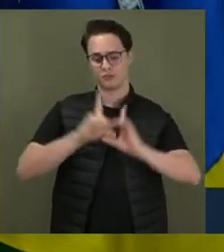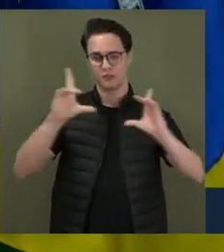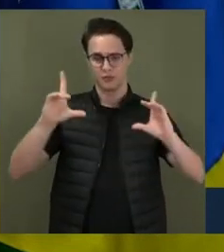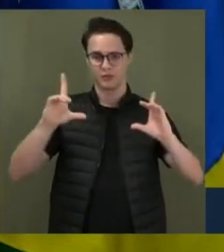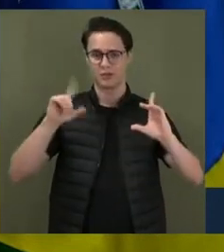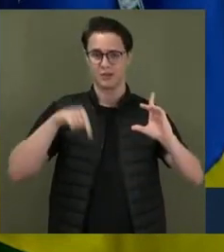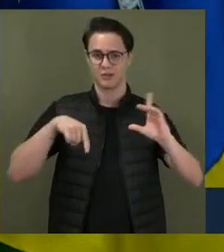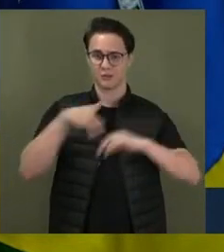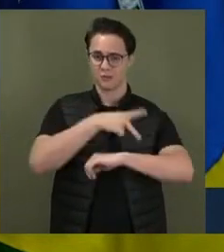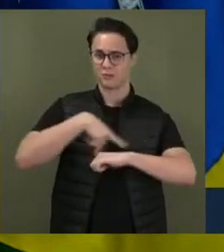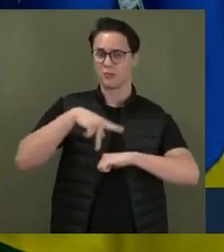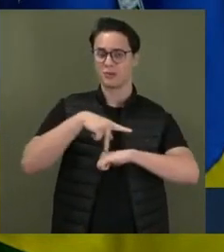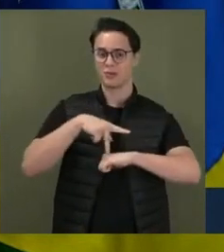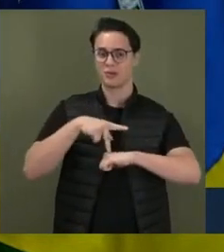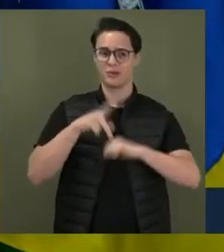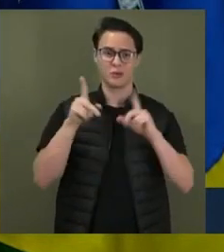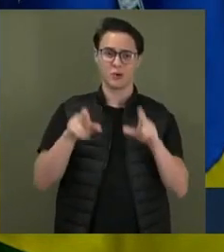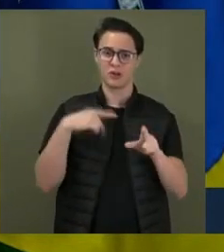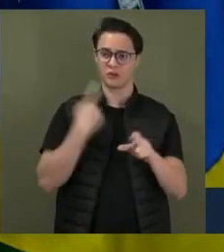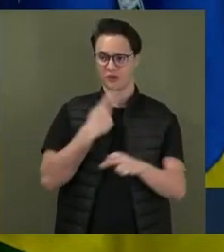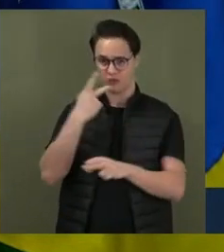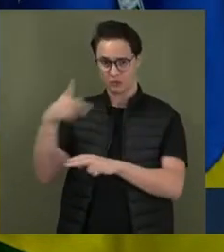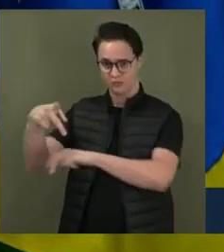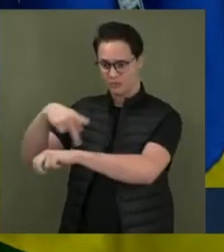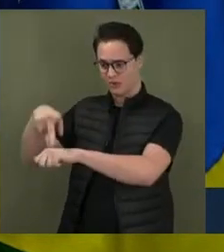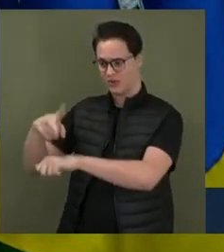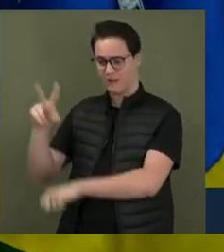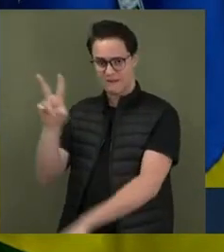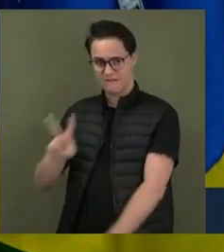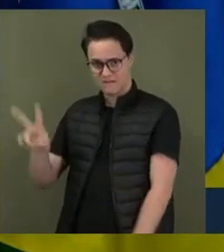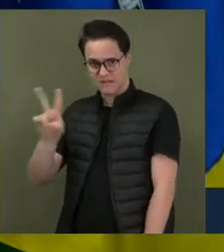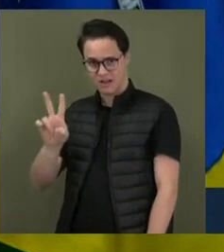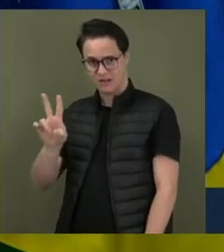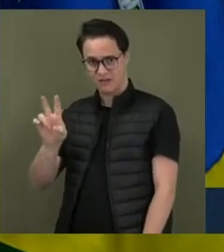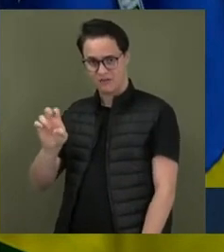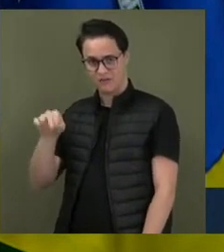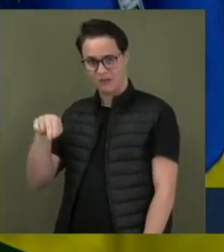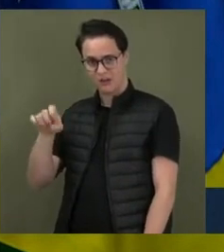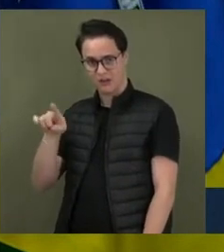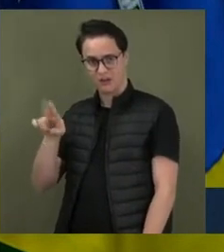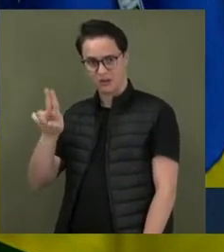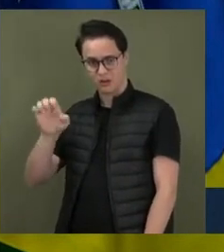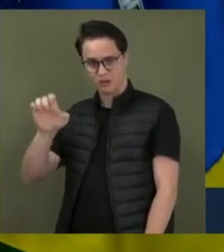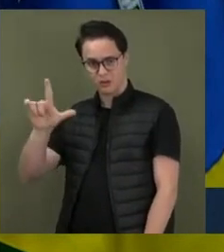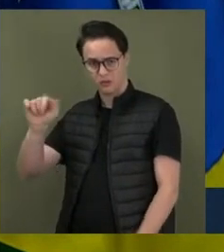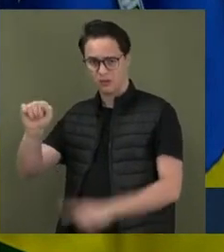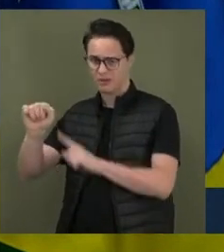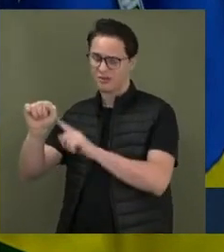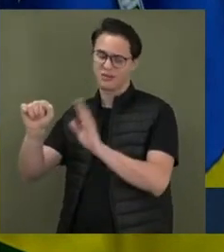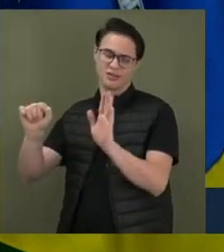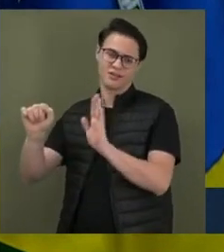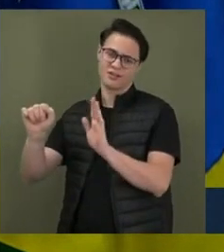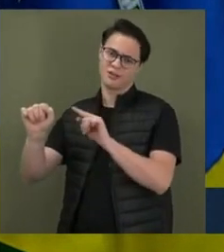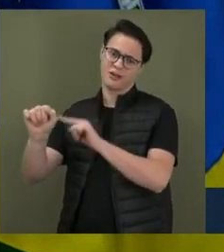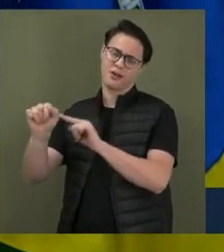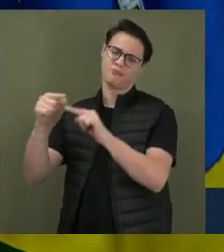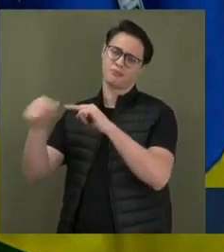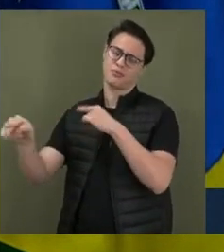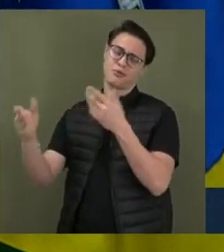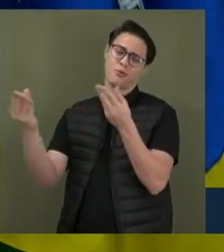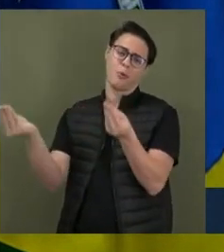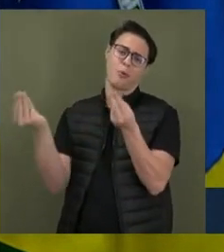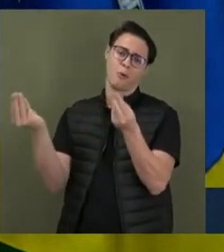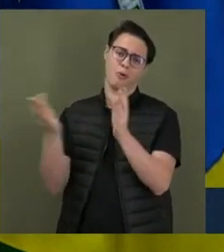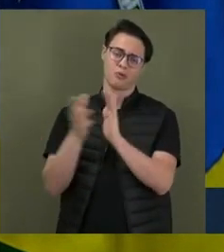do que falamos há pouco da Venezuela. Precisamos tomar a frente para resgatar a harmonia entre os poderes da República. Os fatos